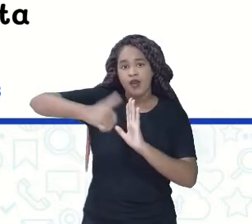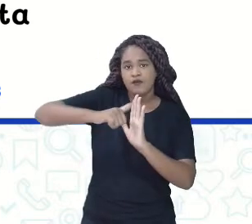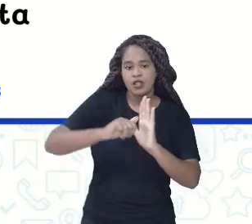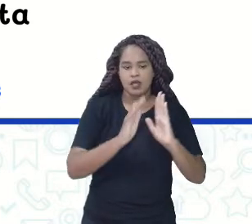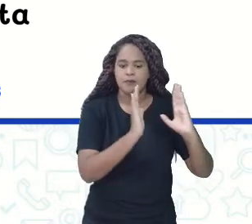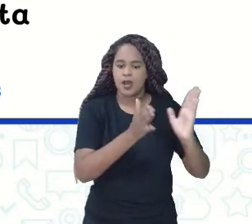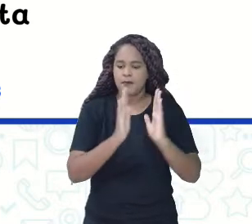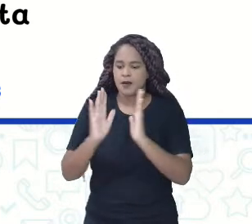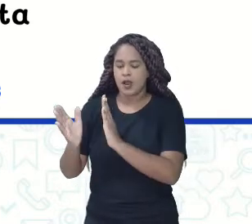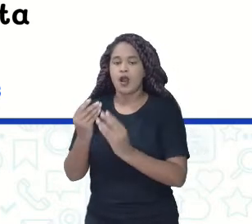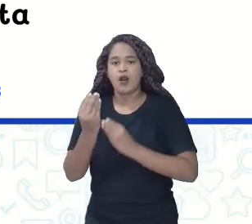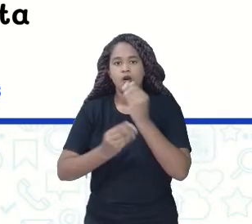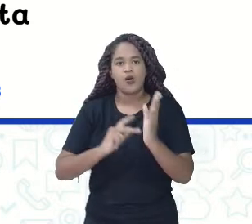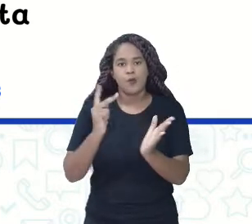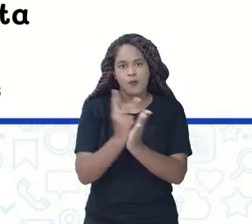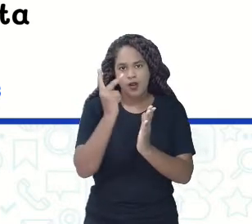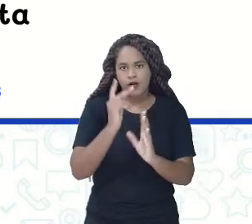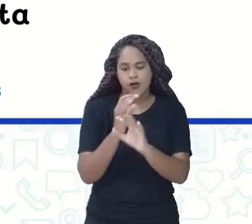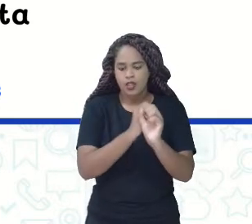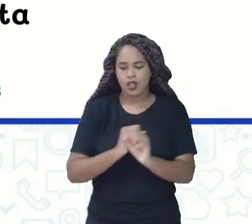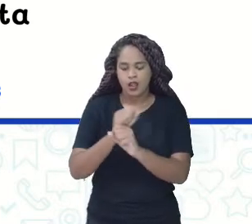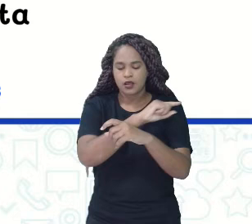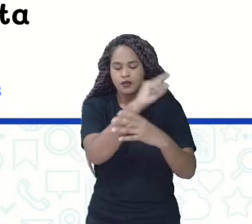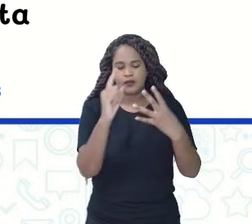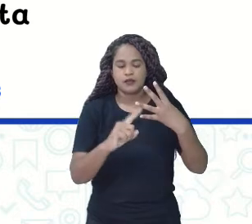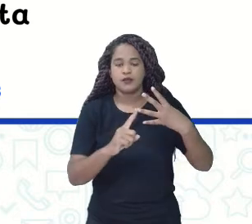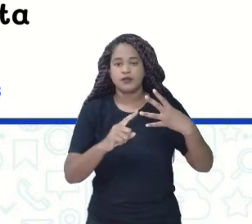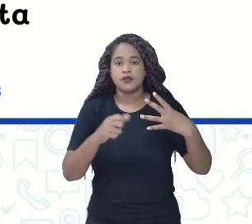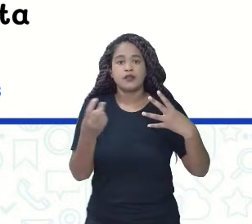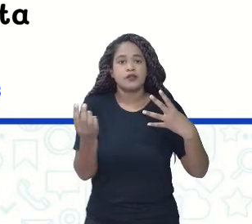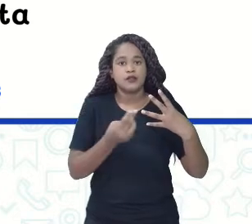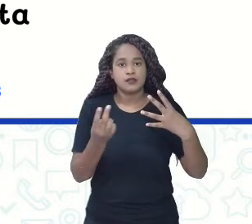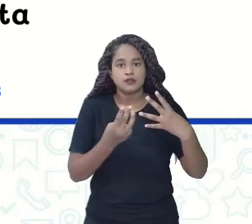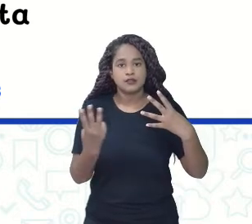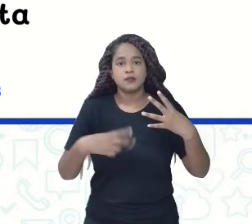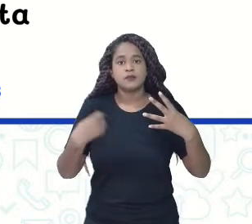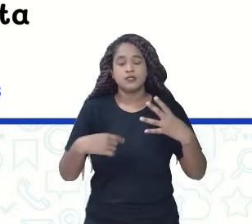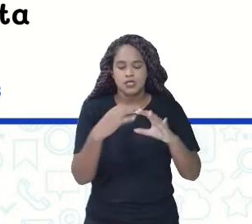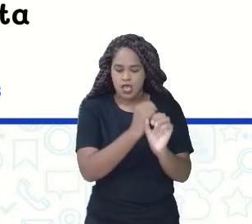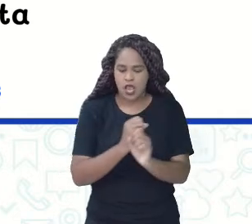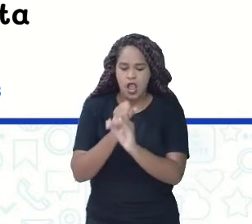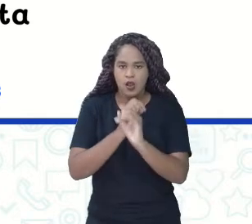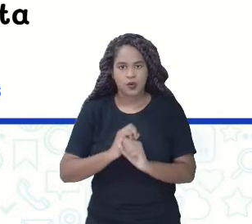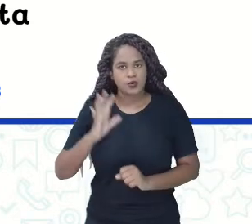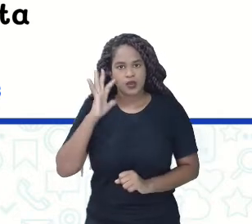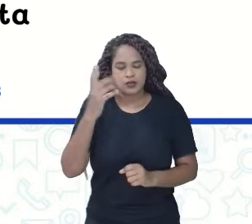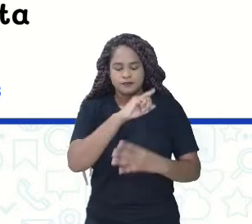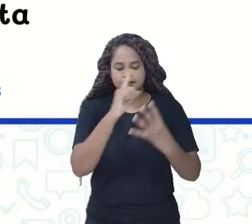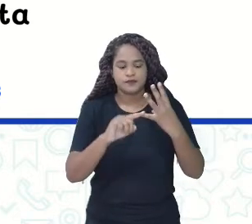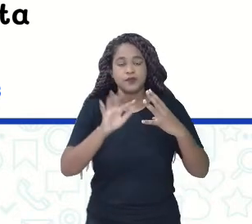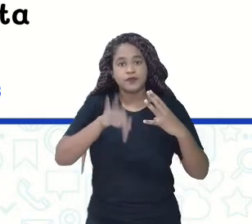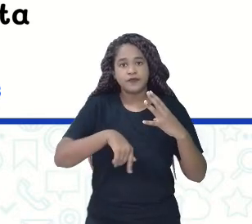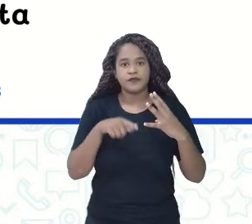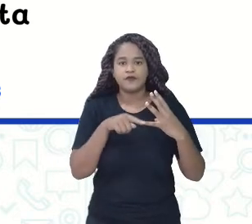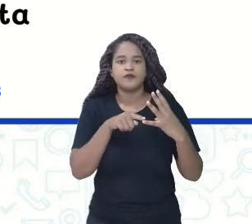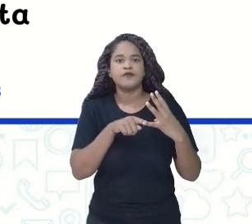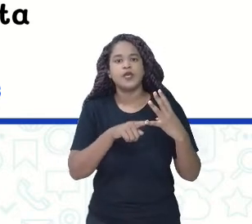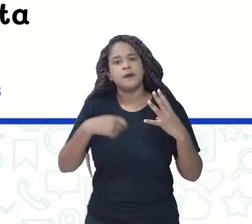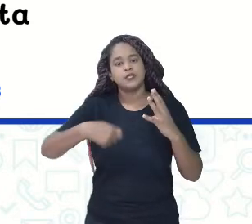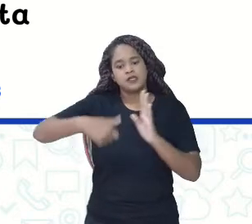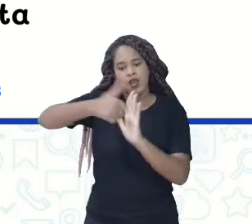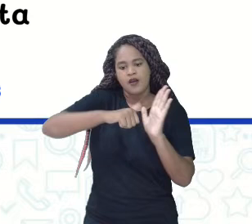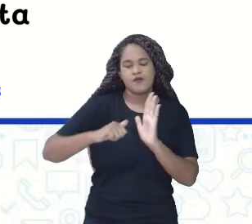essas operações vão acontecer. Na terceira etapa, a gente vai fazer os cálculos. E na última etapa, a gente vai conferir